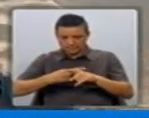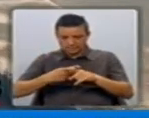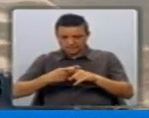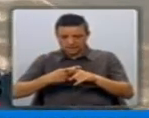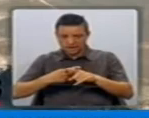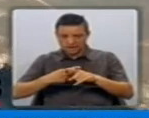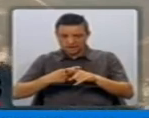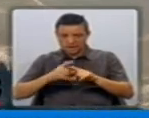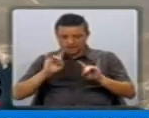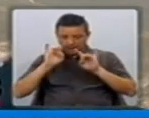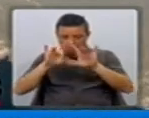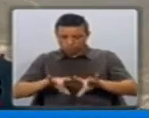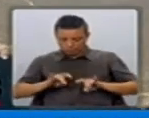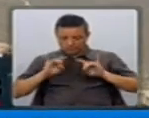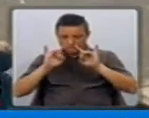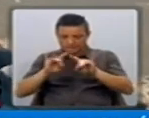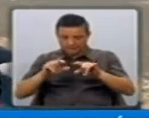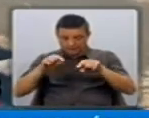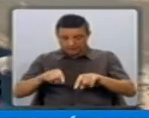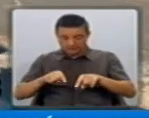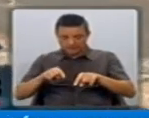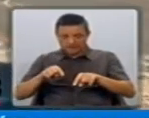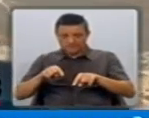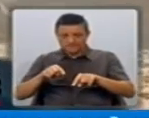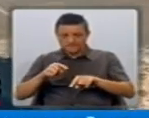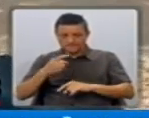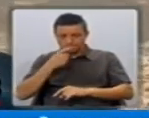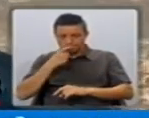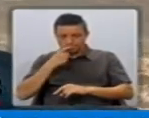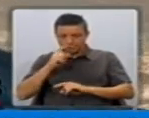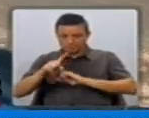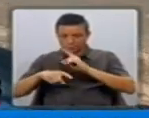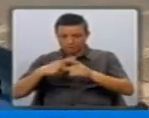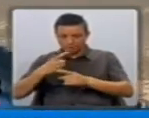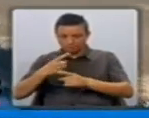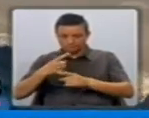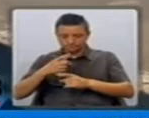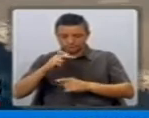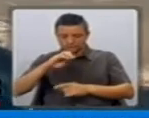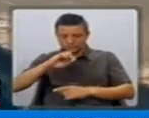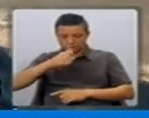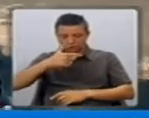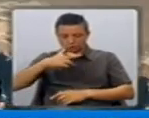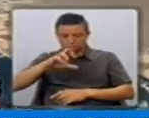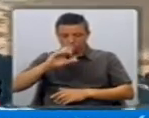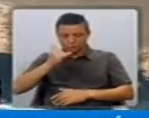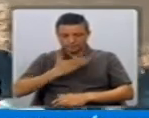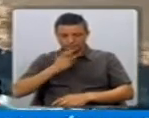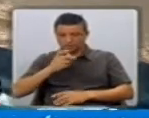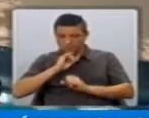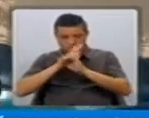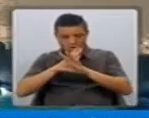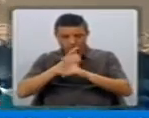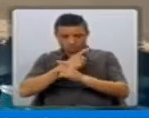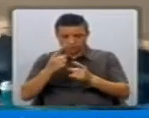planície australiana. É que este meteorito será o resultado de um asteroide que, imagina tu, já não existe. Por uma razão